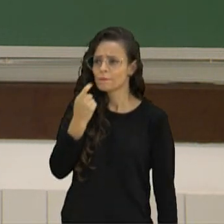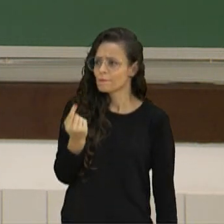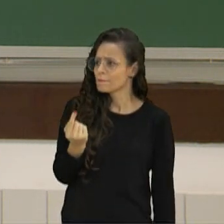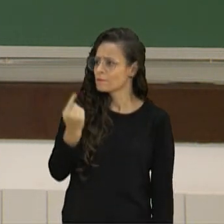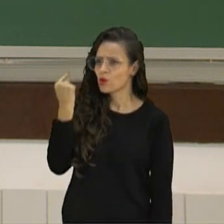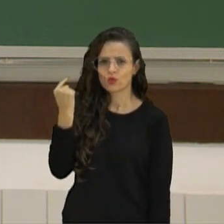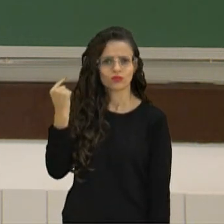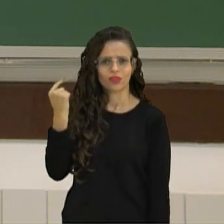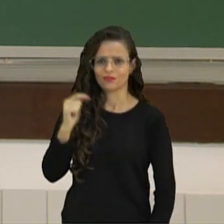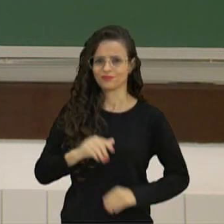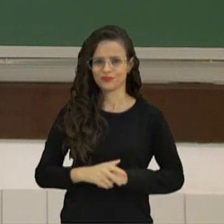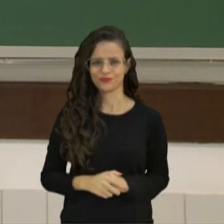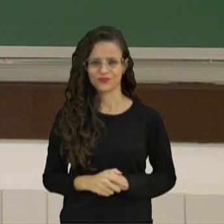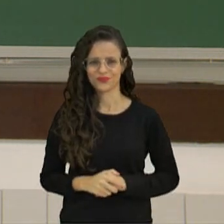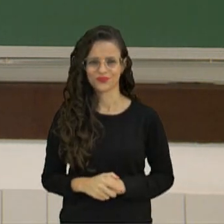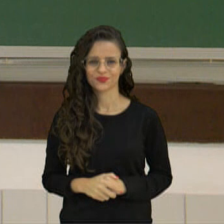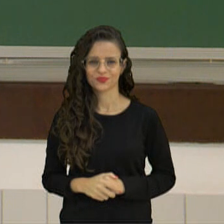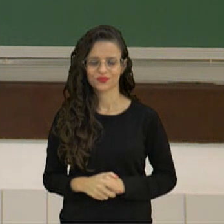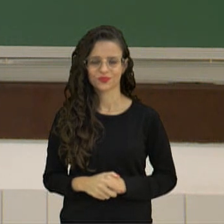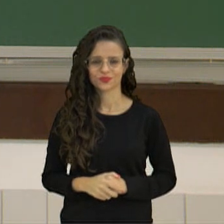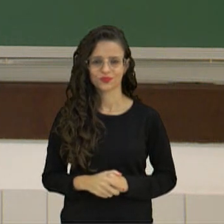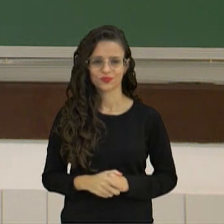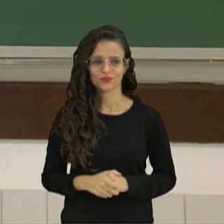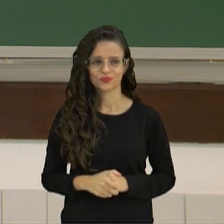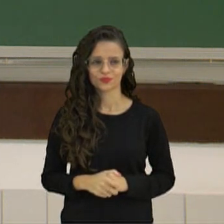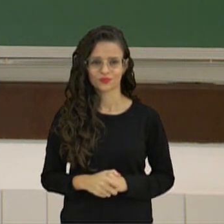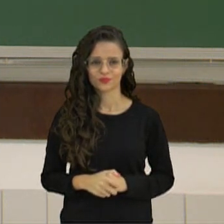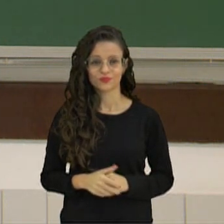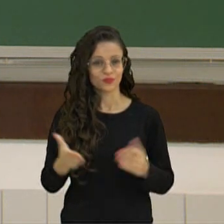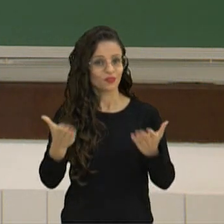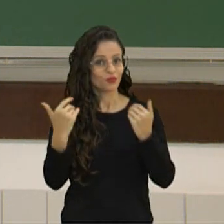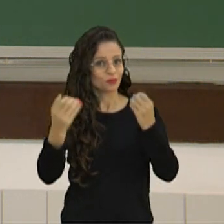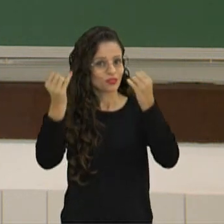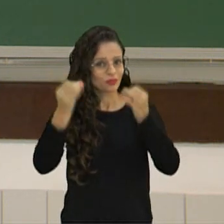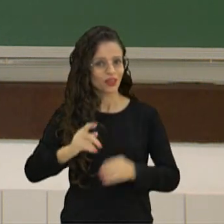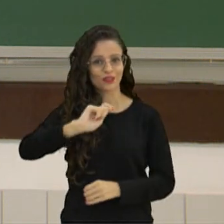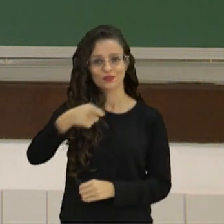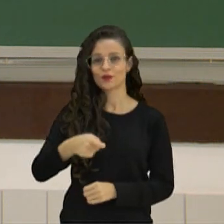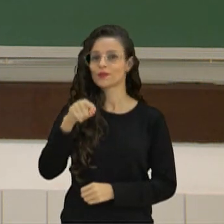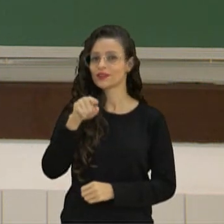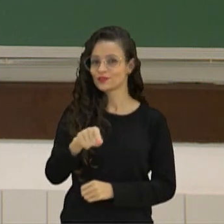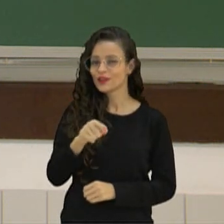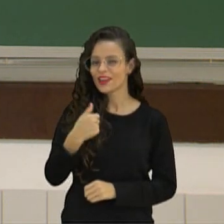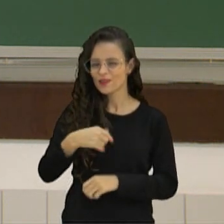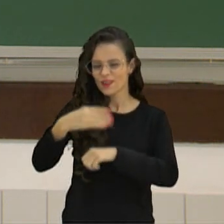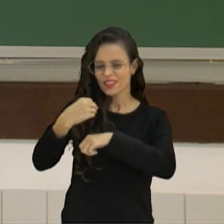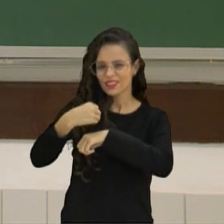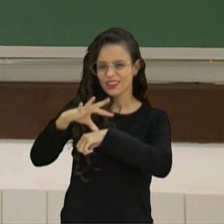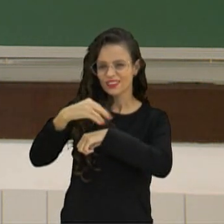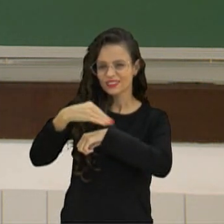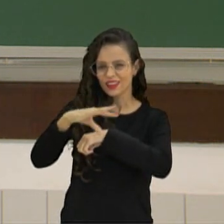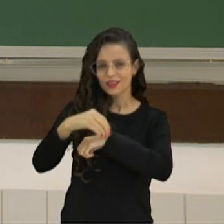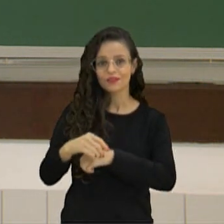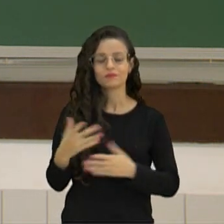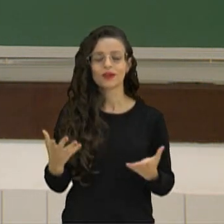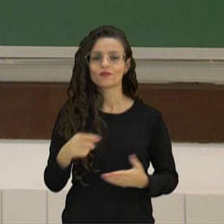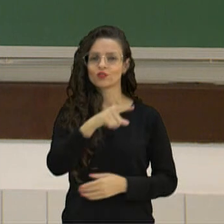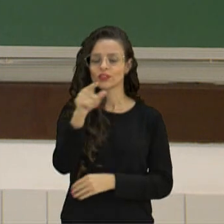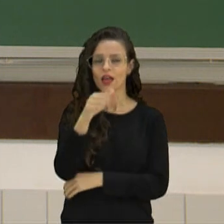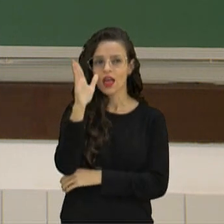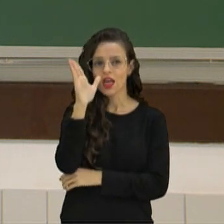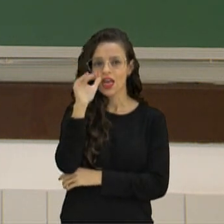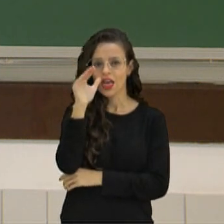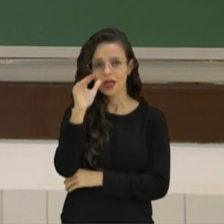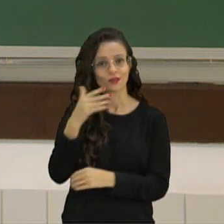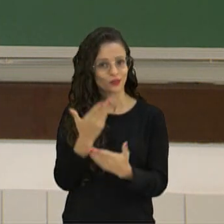assim. Pois bem, vamos falar sobre isso. Eu só trouxe essas informações para instigar vocês, nós vamos